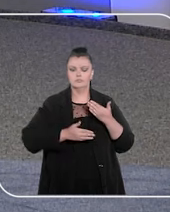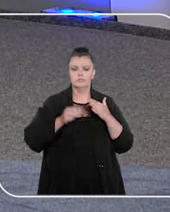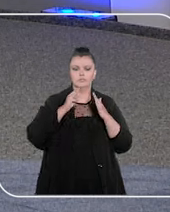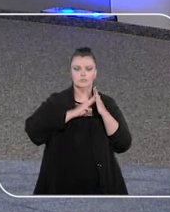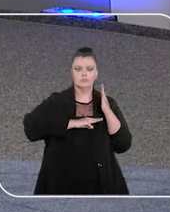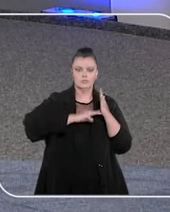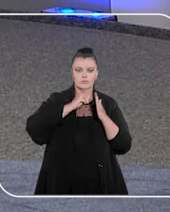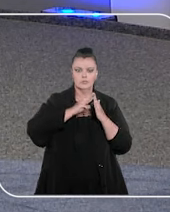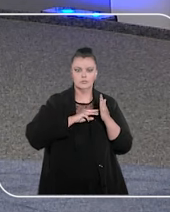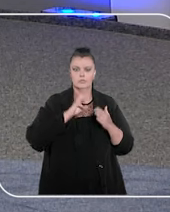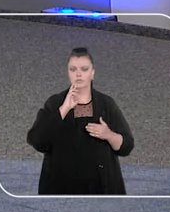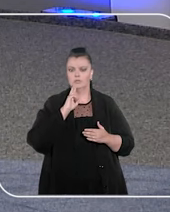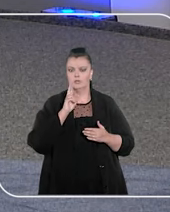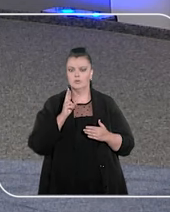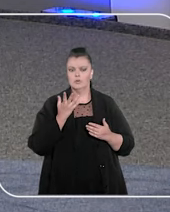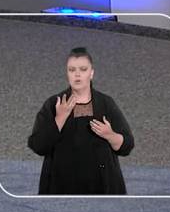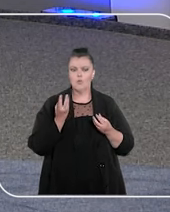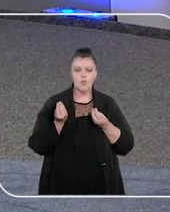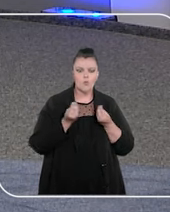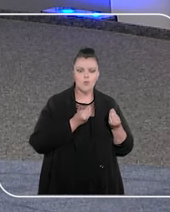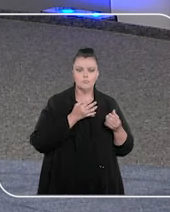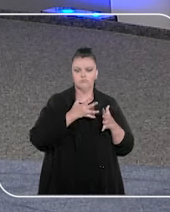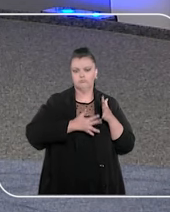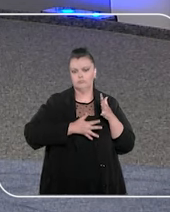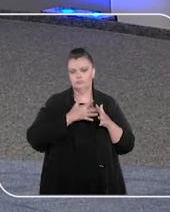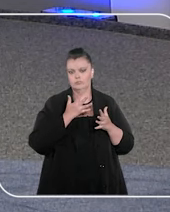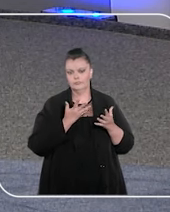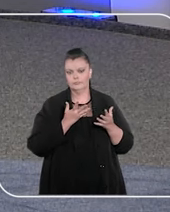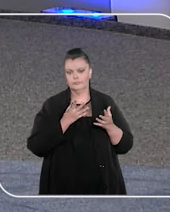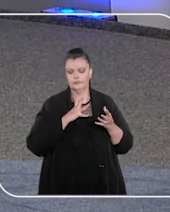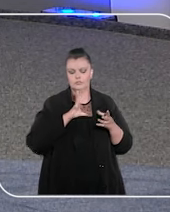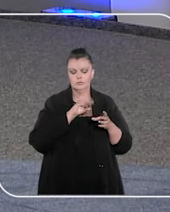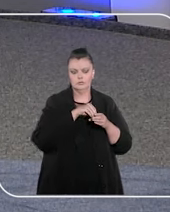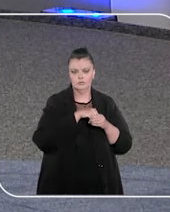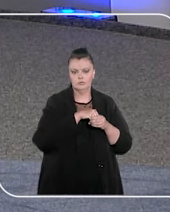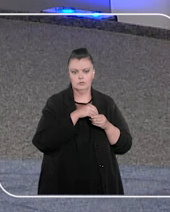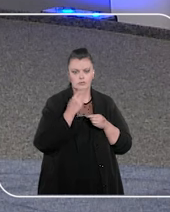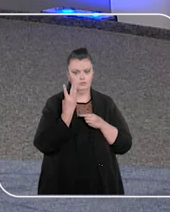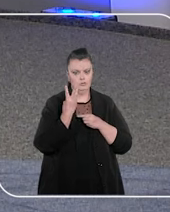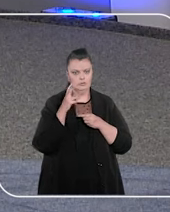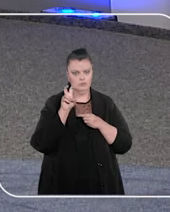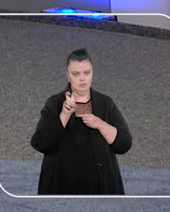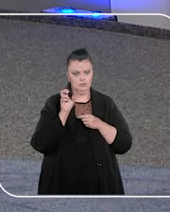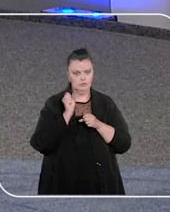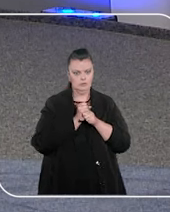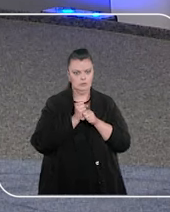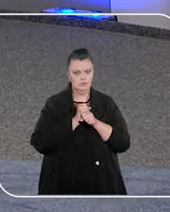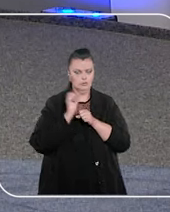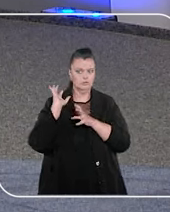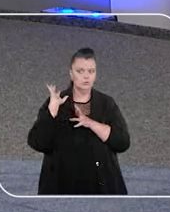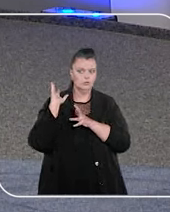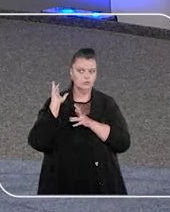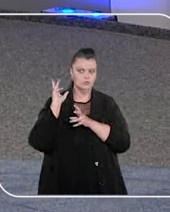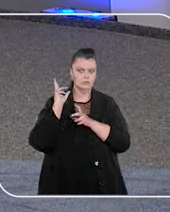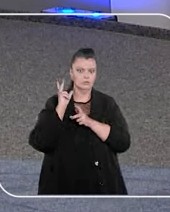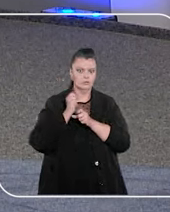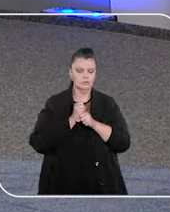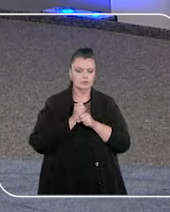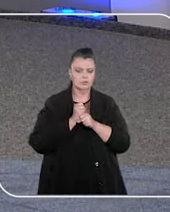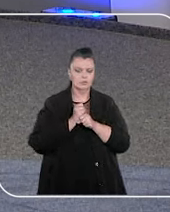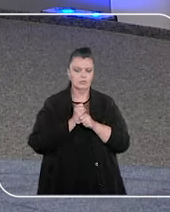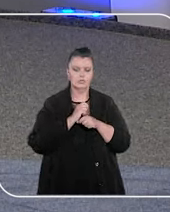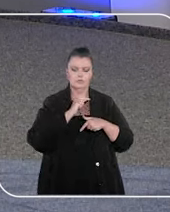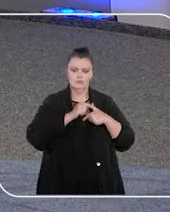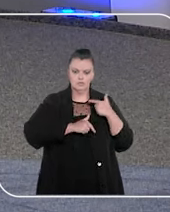solução de conflitos. De que forma, então, nesses 35 anos, enfim, ao longo de sua missão constitucional, o